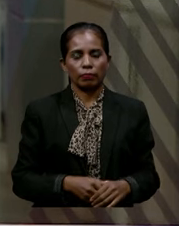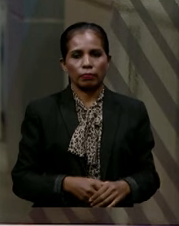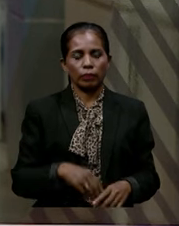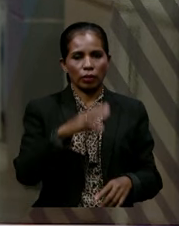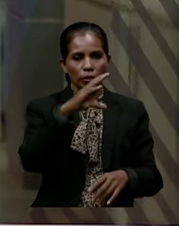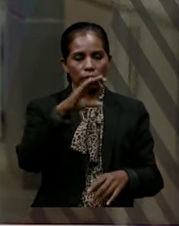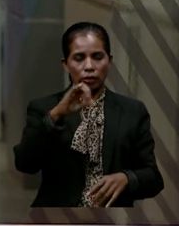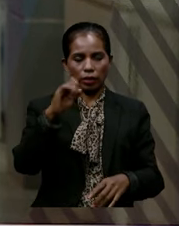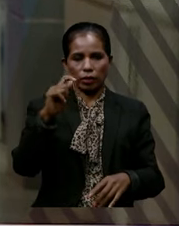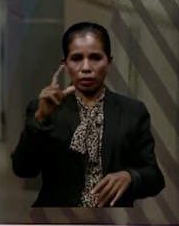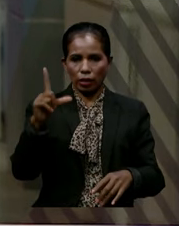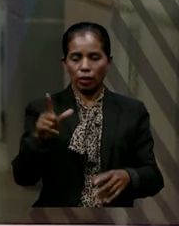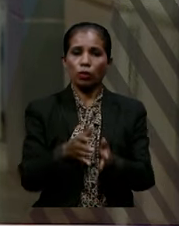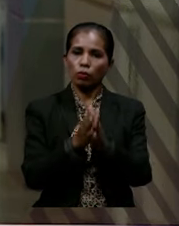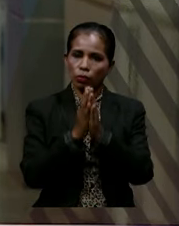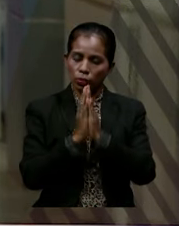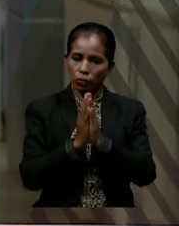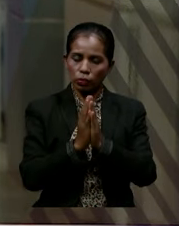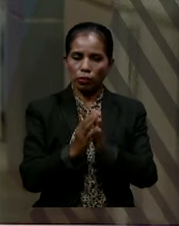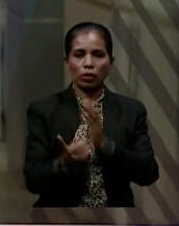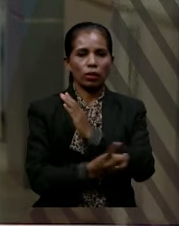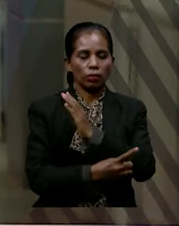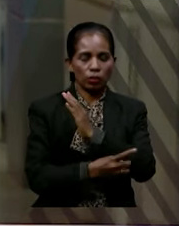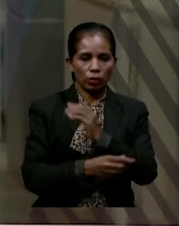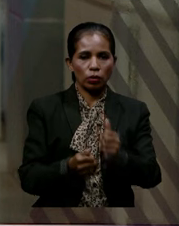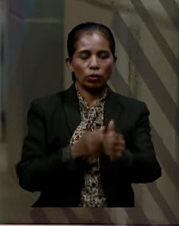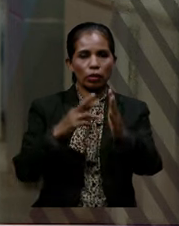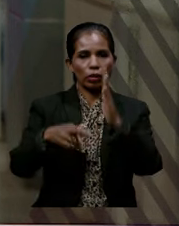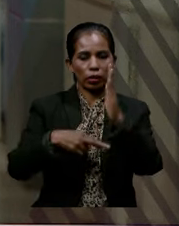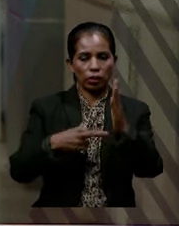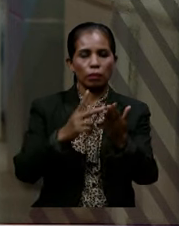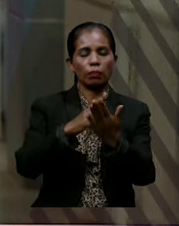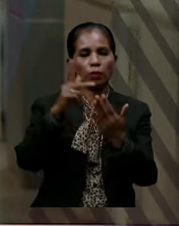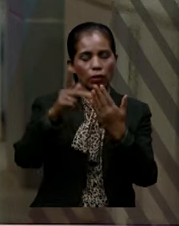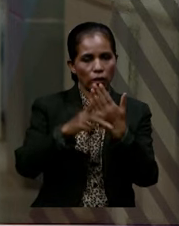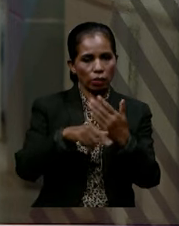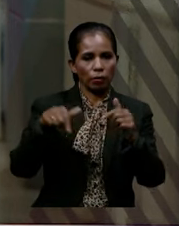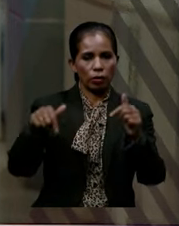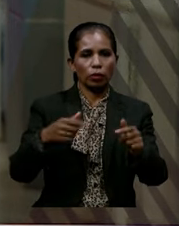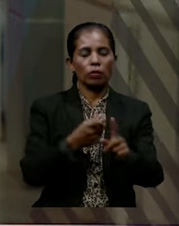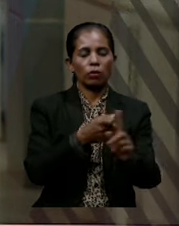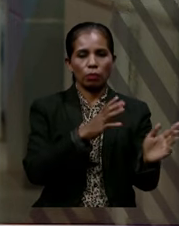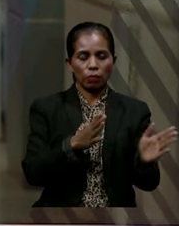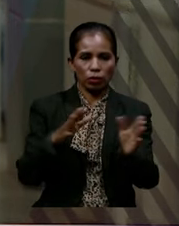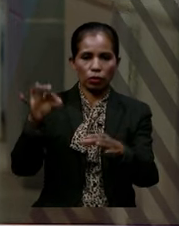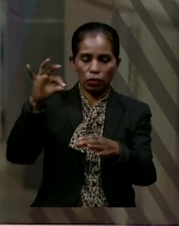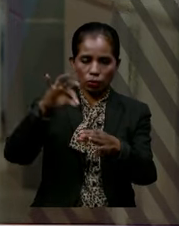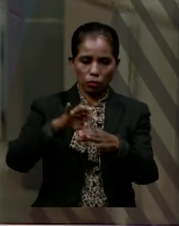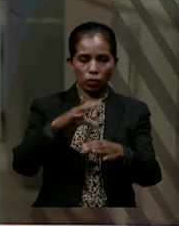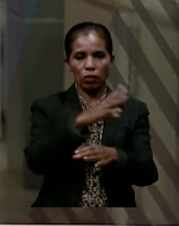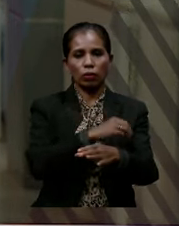Se si teli husu na tarna insira to disciplina no cumpri regras tecnica programa de emoplot, husi processu kuda to